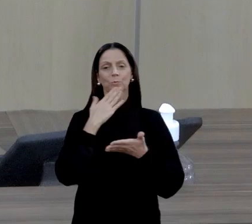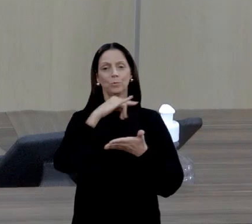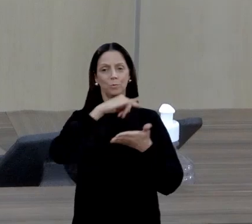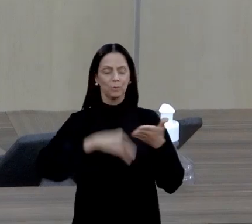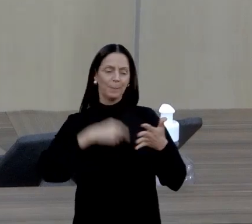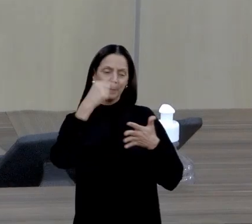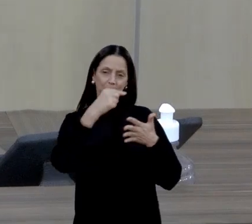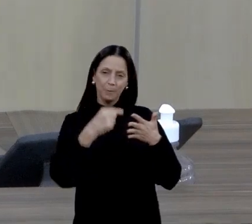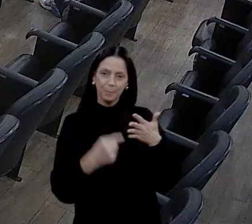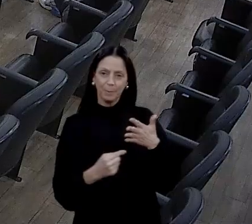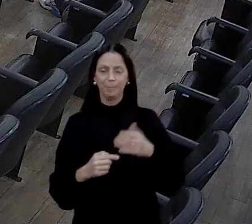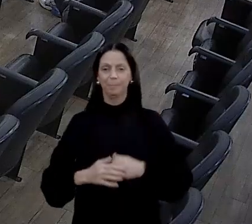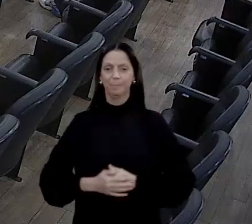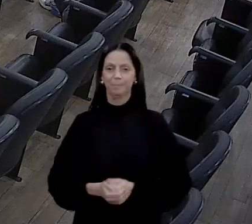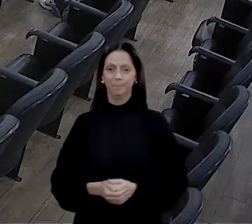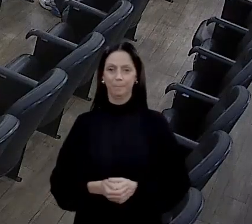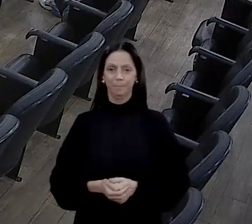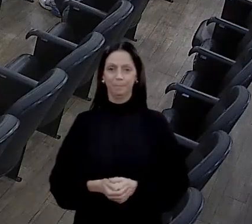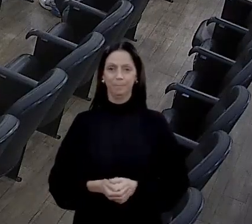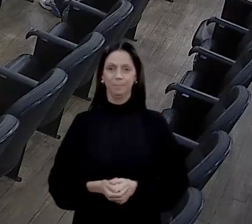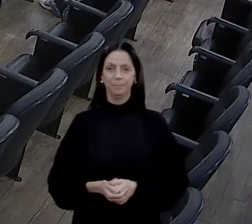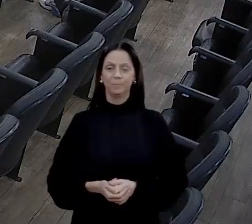dia.